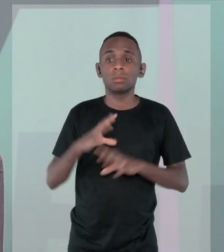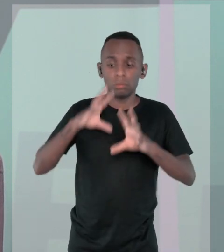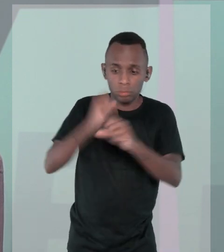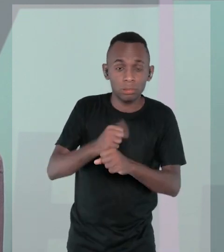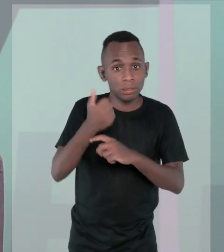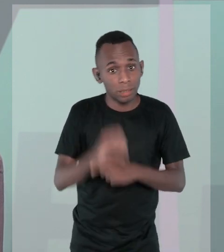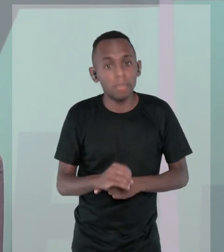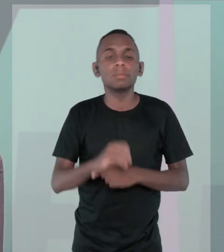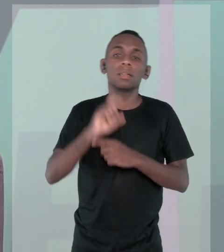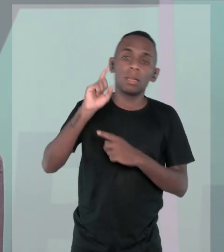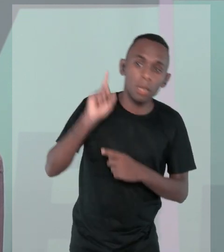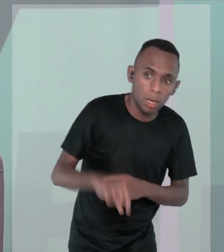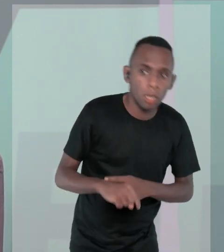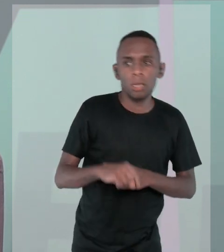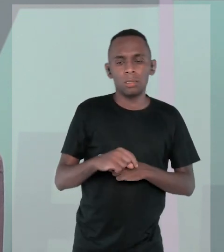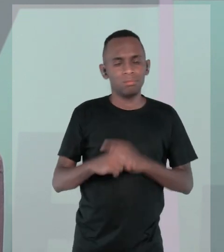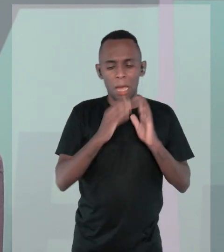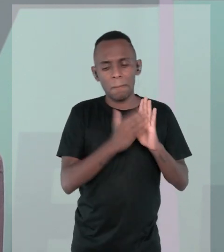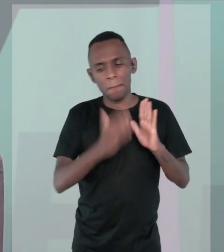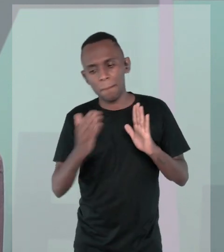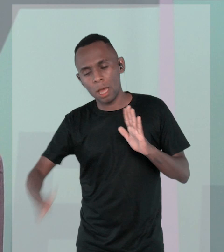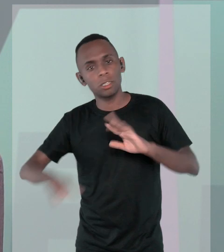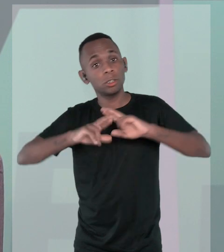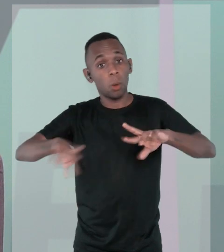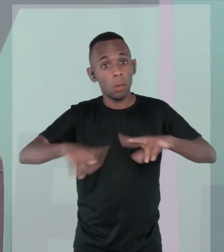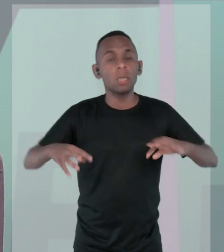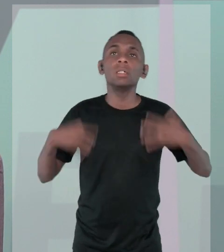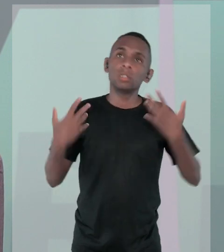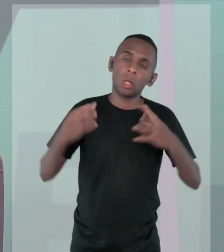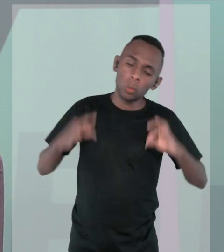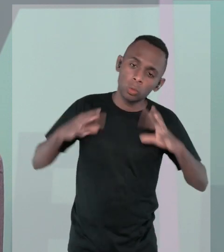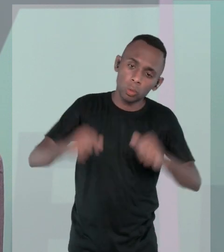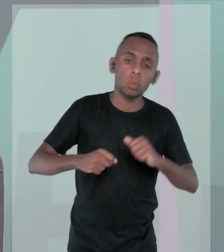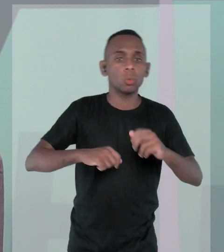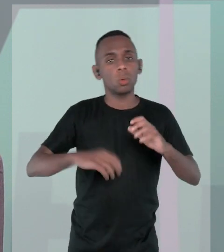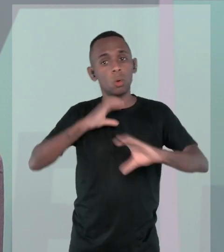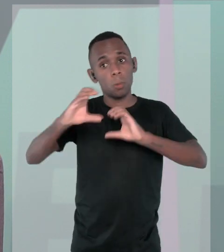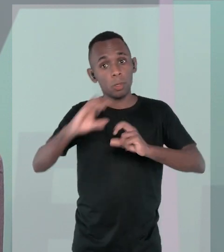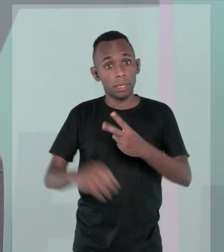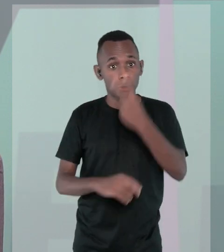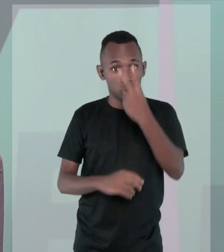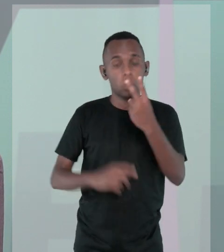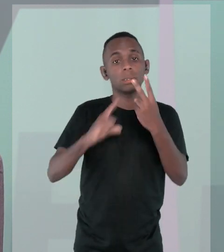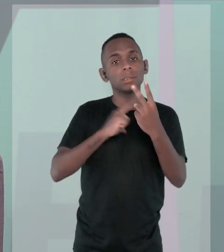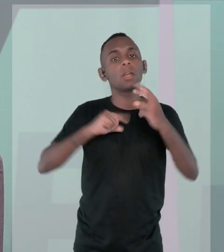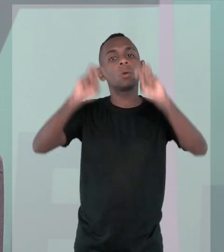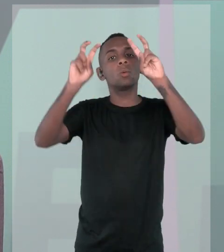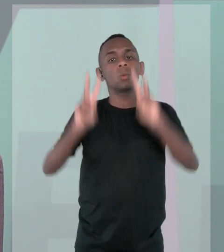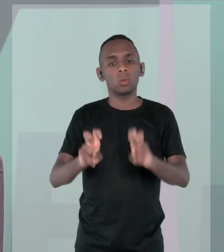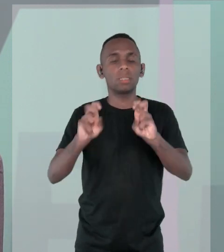10. Eles não são sequenciais. Então, Todo Comunica 2 vem com o